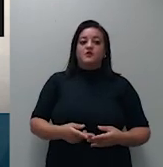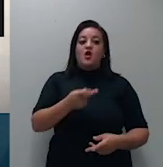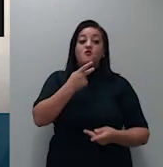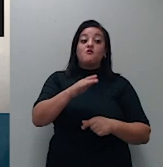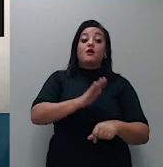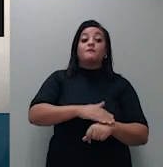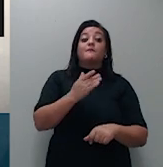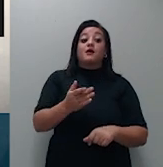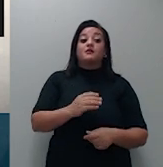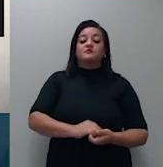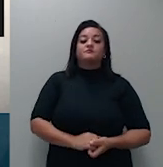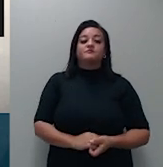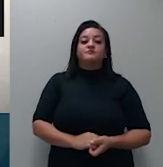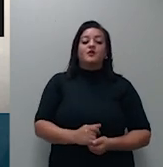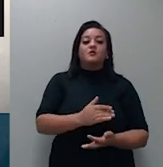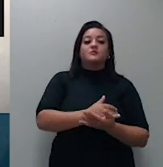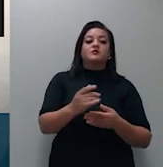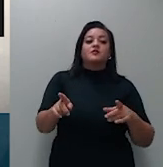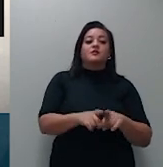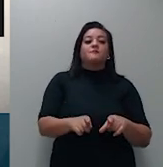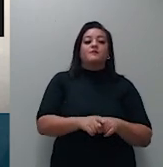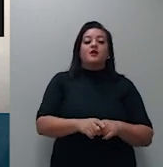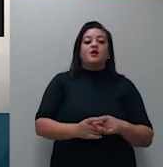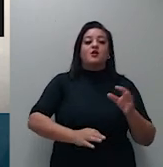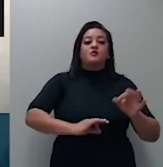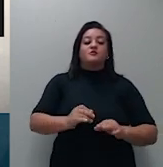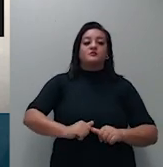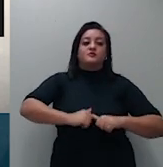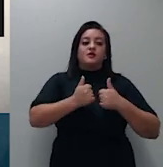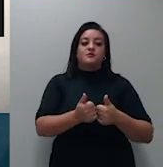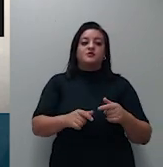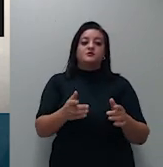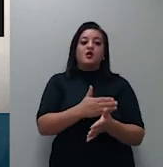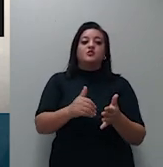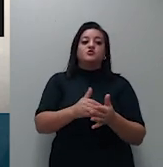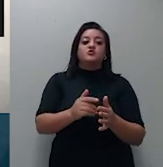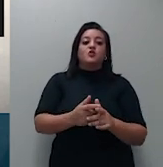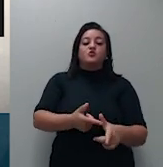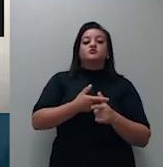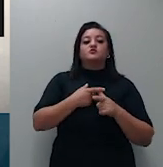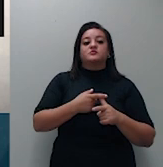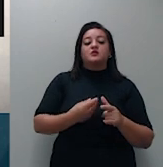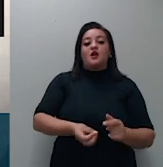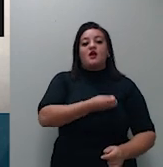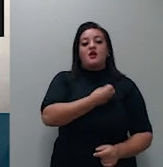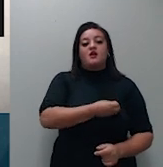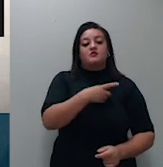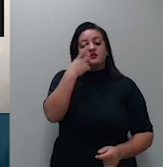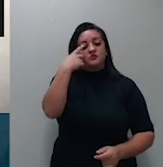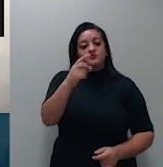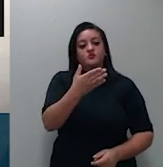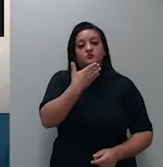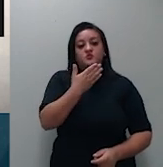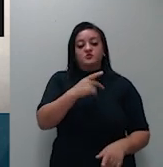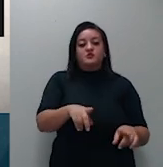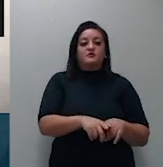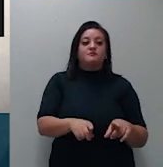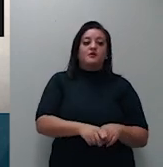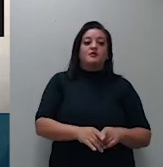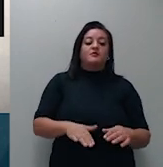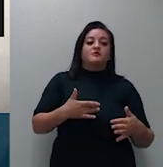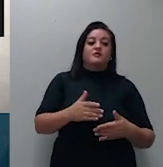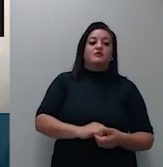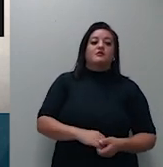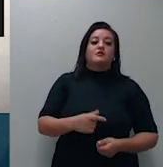eu digo mais iniciado o processamento da recuperação todos os créditos existentes na data do pedido